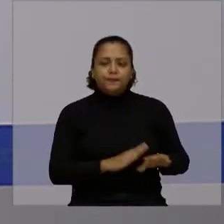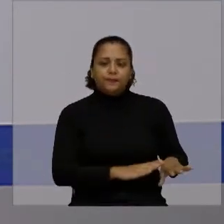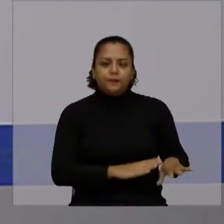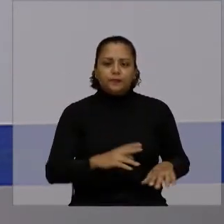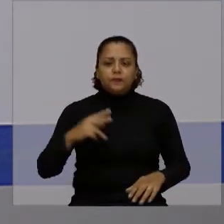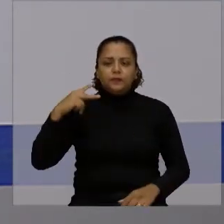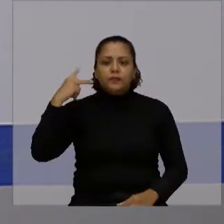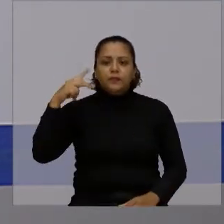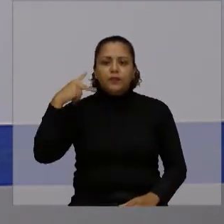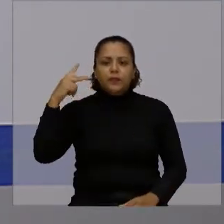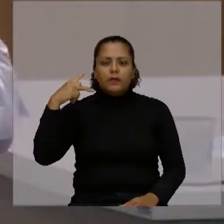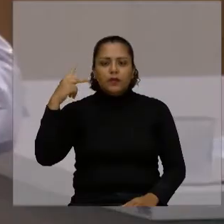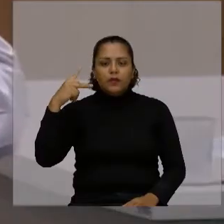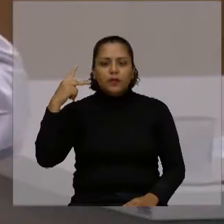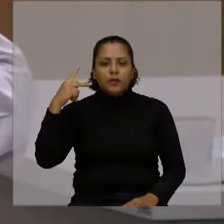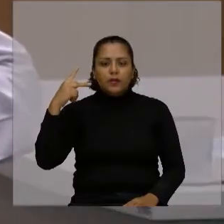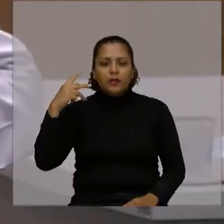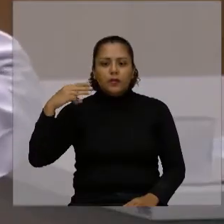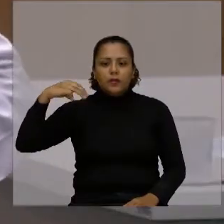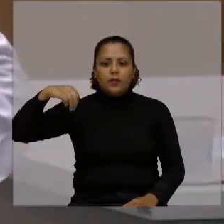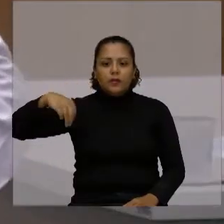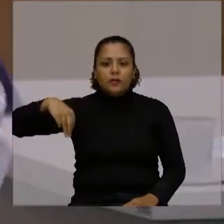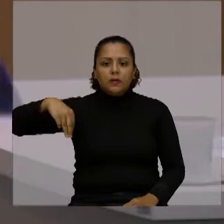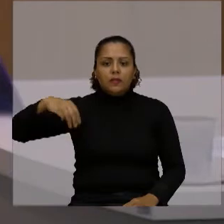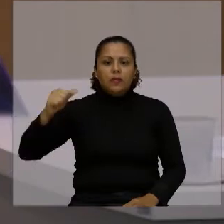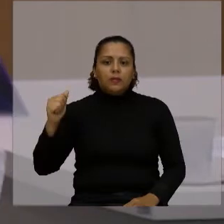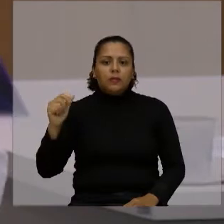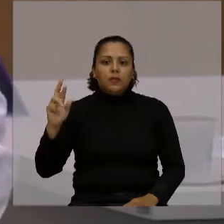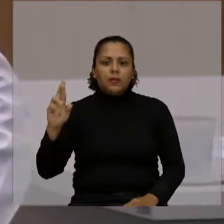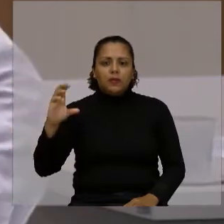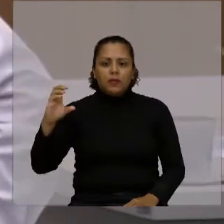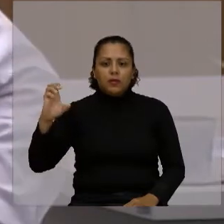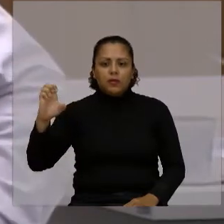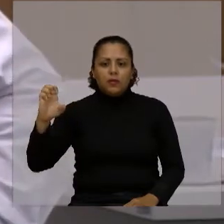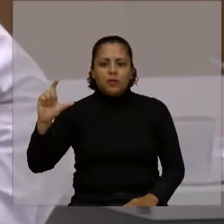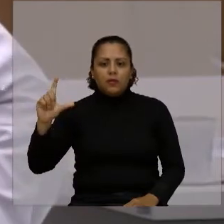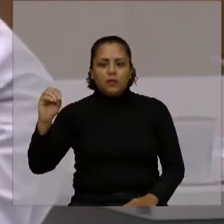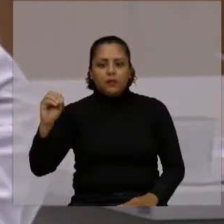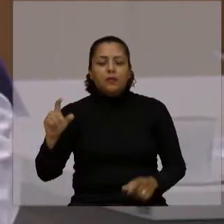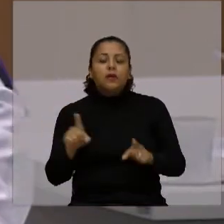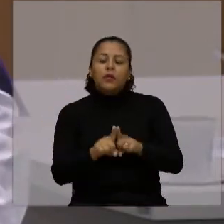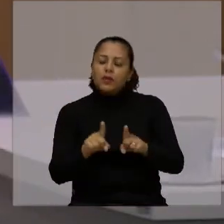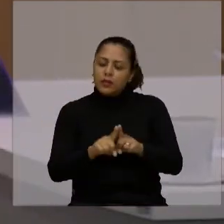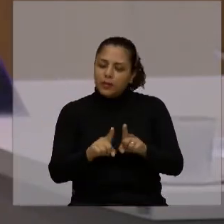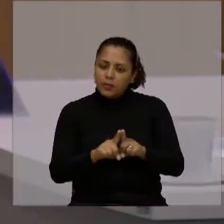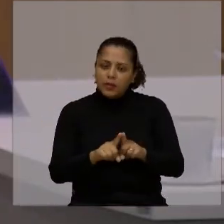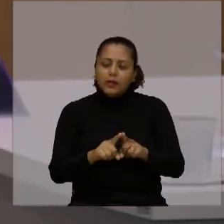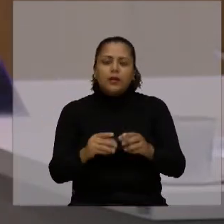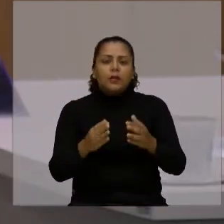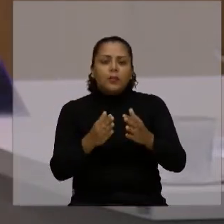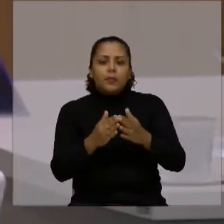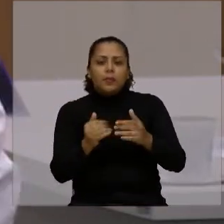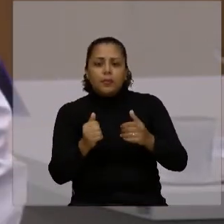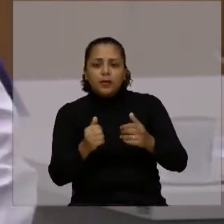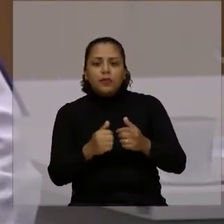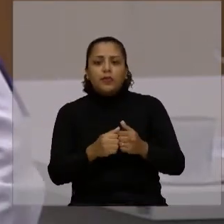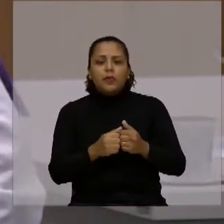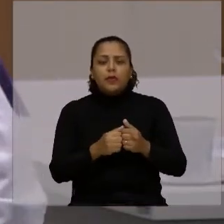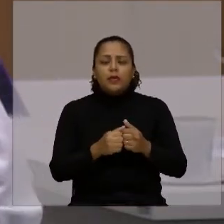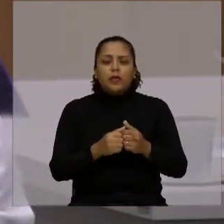Pastor Marcelo Garcia. Senhor presidente, quero aqui pedir também um minuto de silêncio em memória do